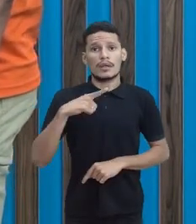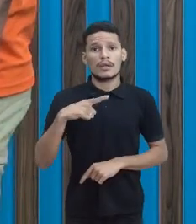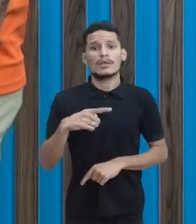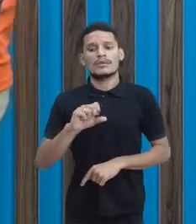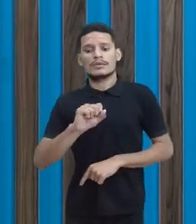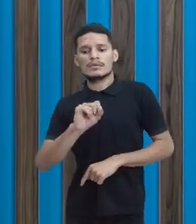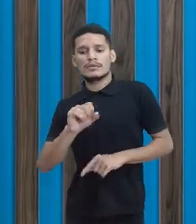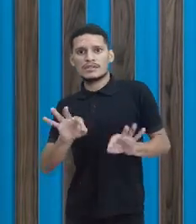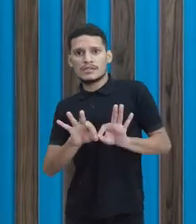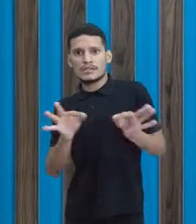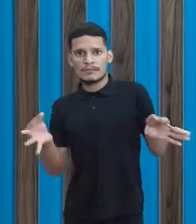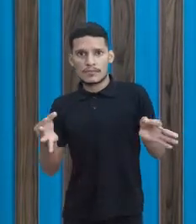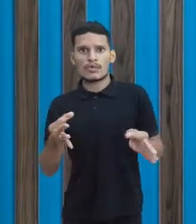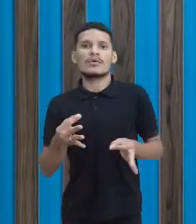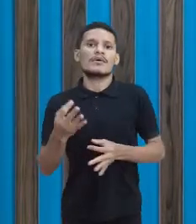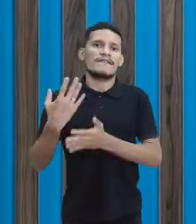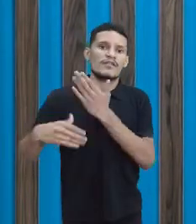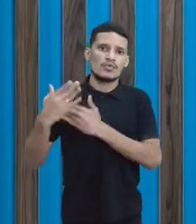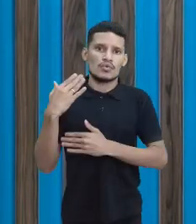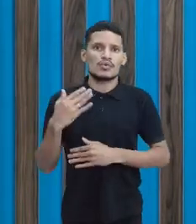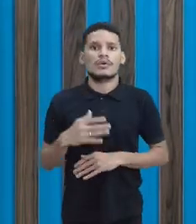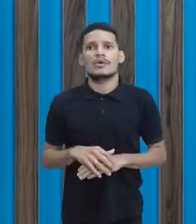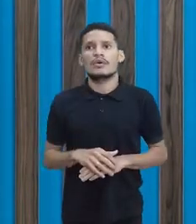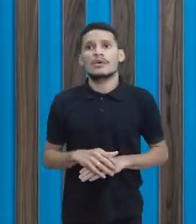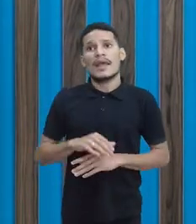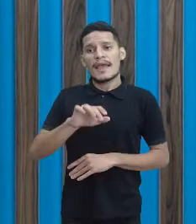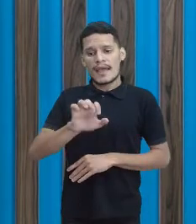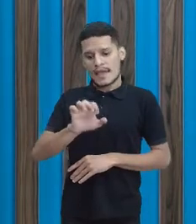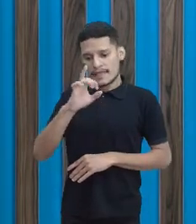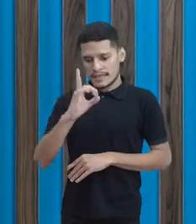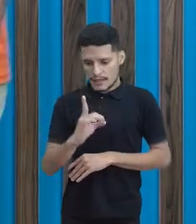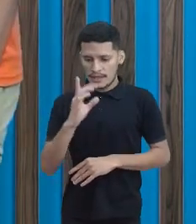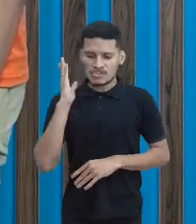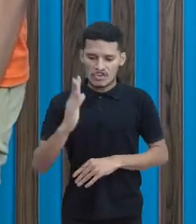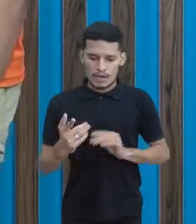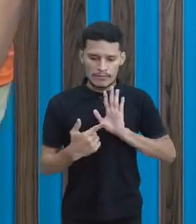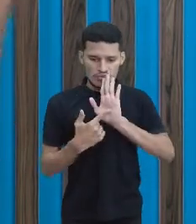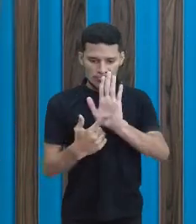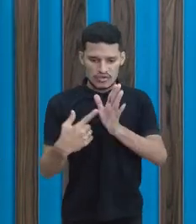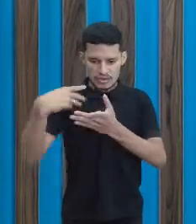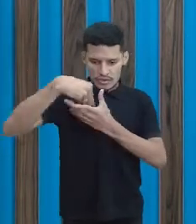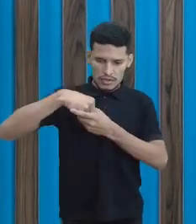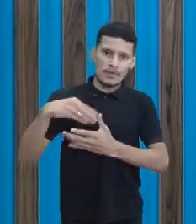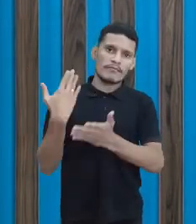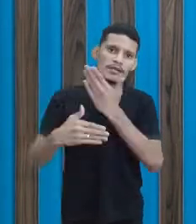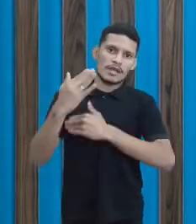Past, ou seja, o ED sendo usado no passado simples aí. Apenas o pronome e o verbo no